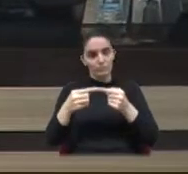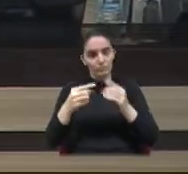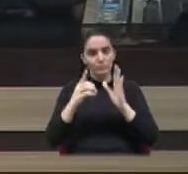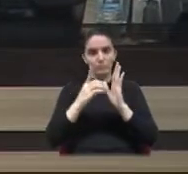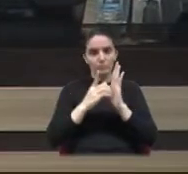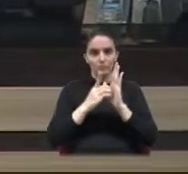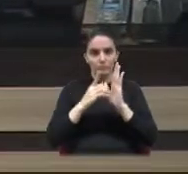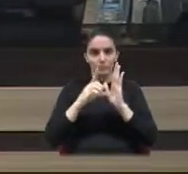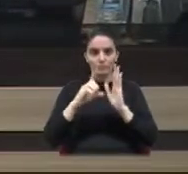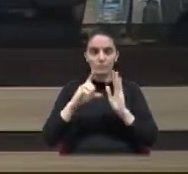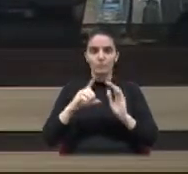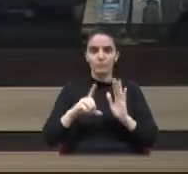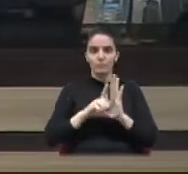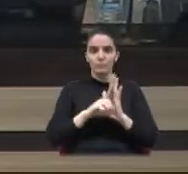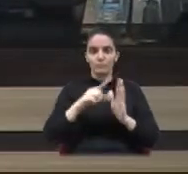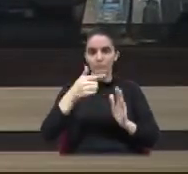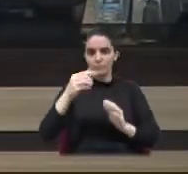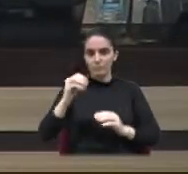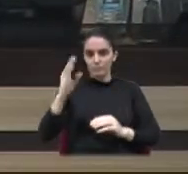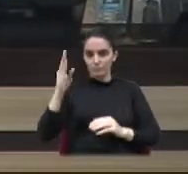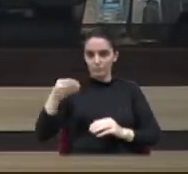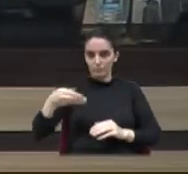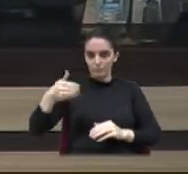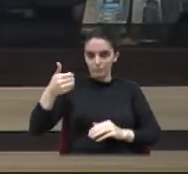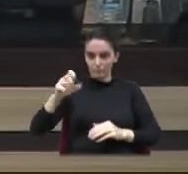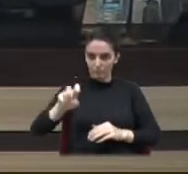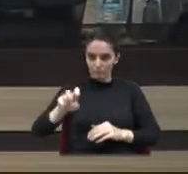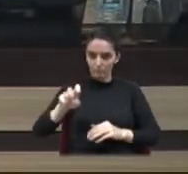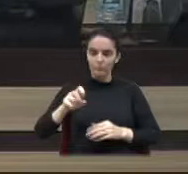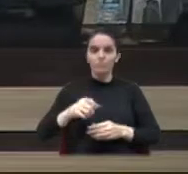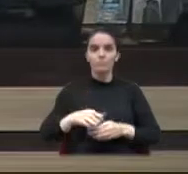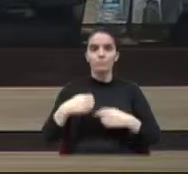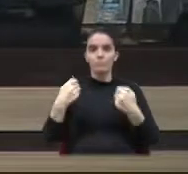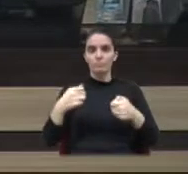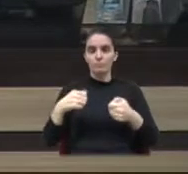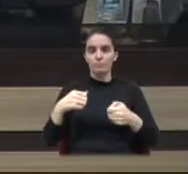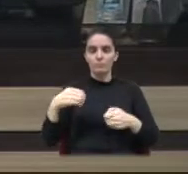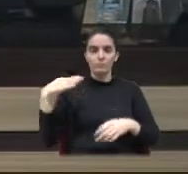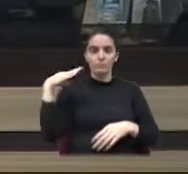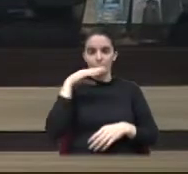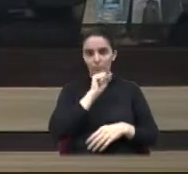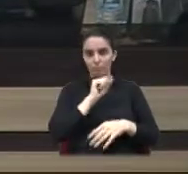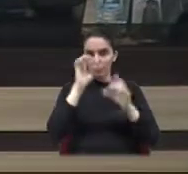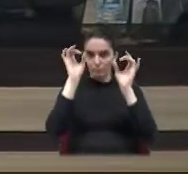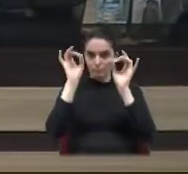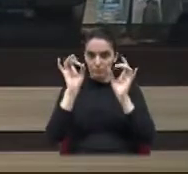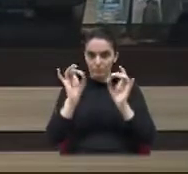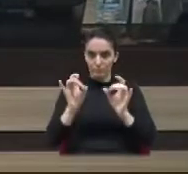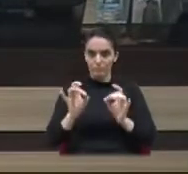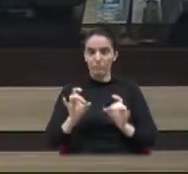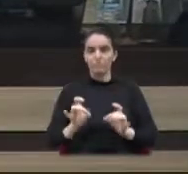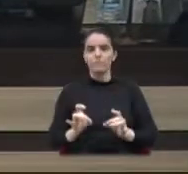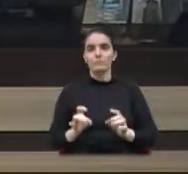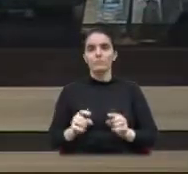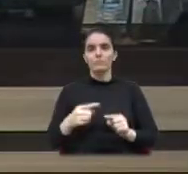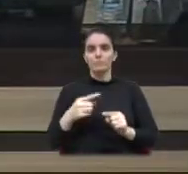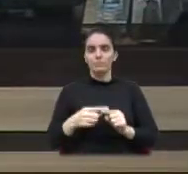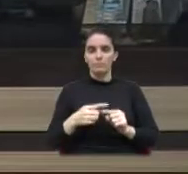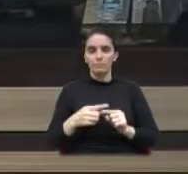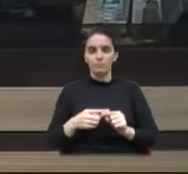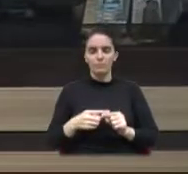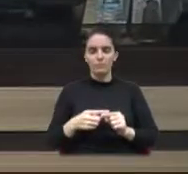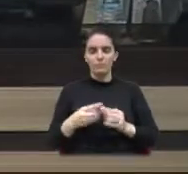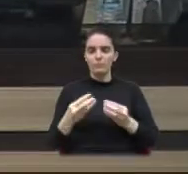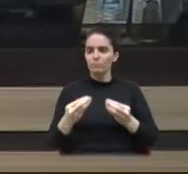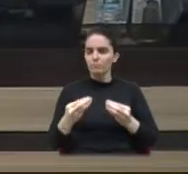número 20/2015 e da outras providências, necessita de regime especial de tramitação, pois é matéria